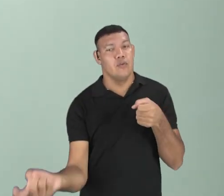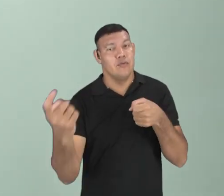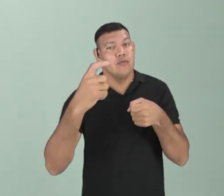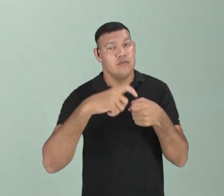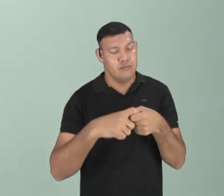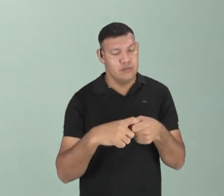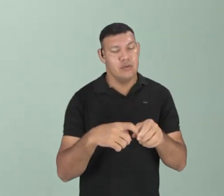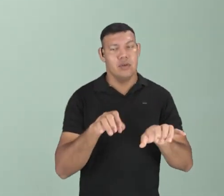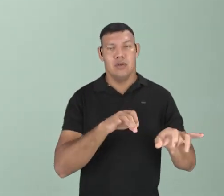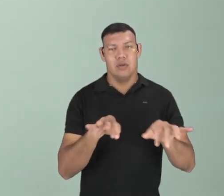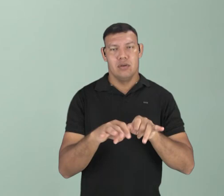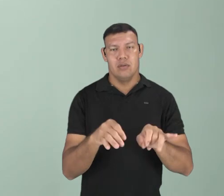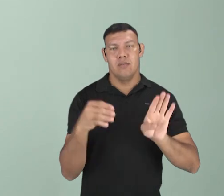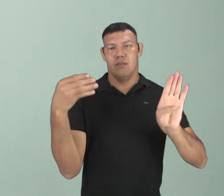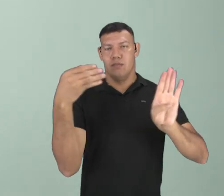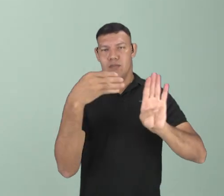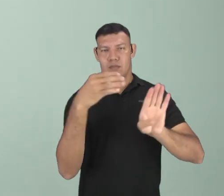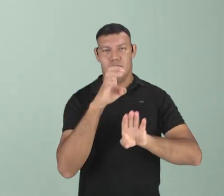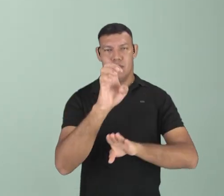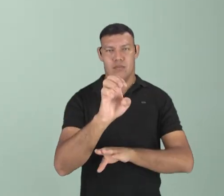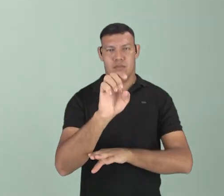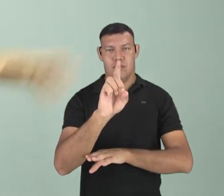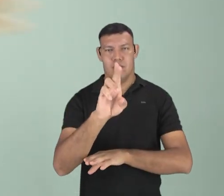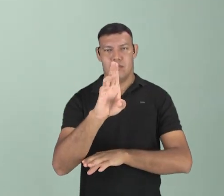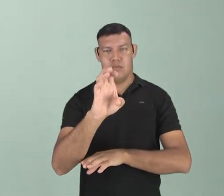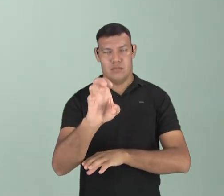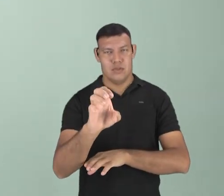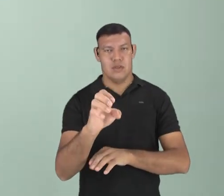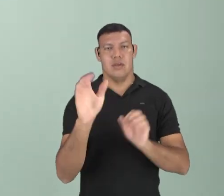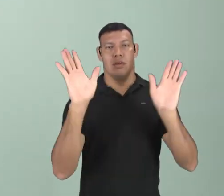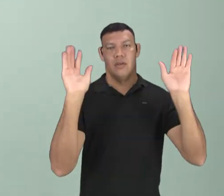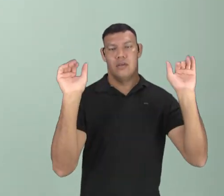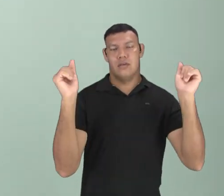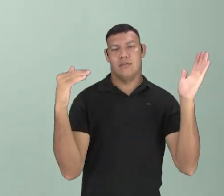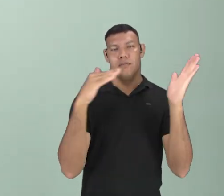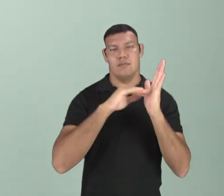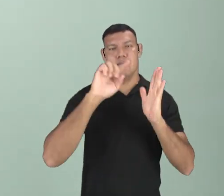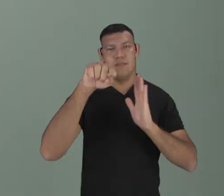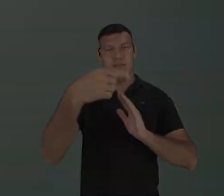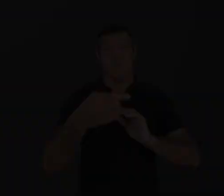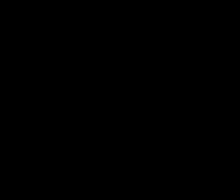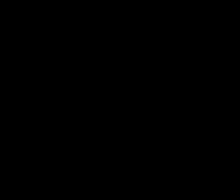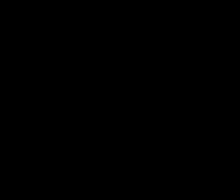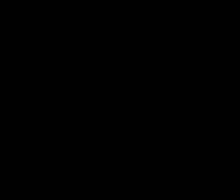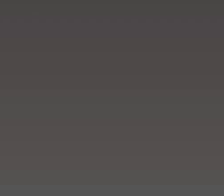lá no portal eduque.acre. Tchau, tchau e até logo!